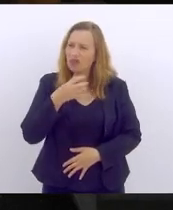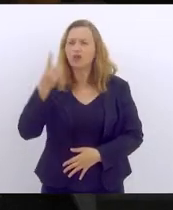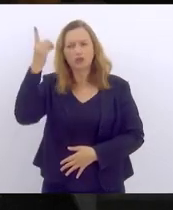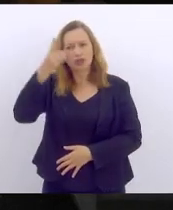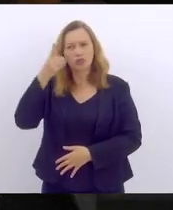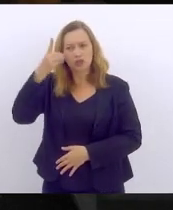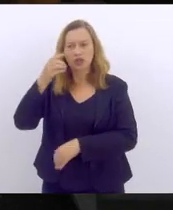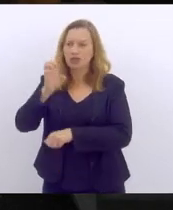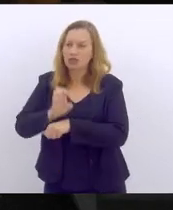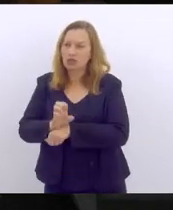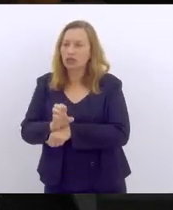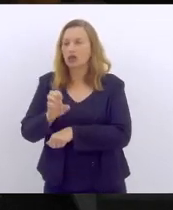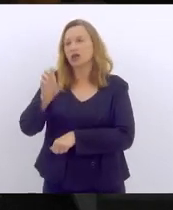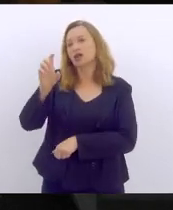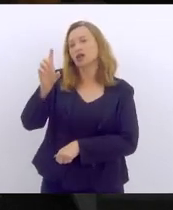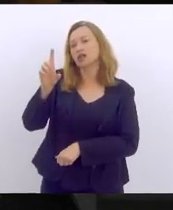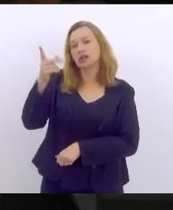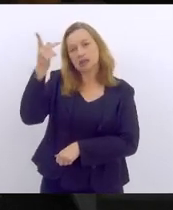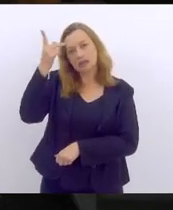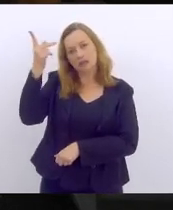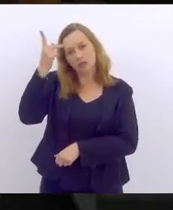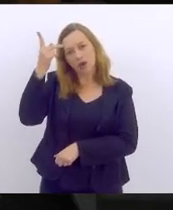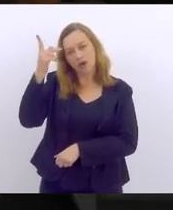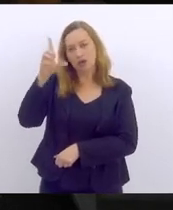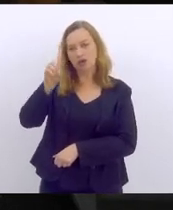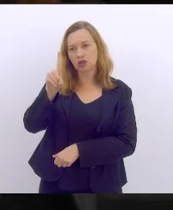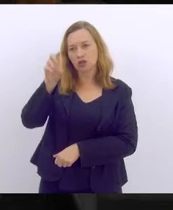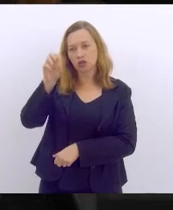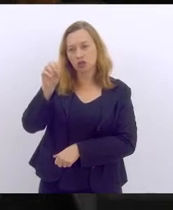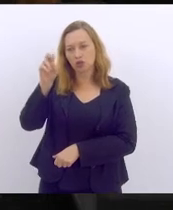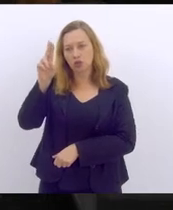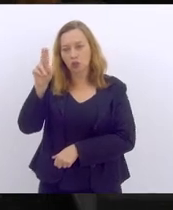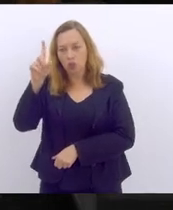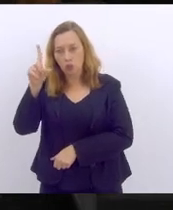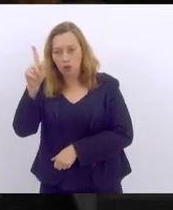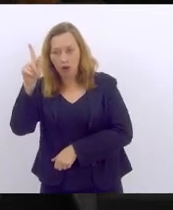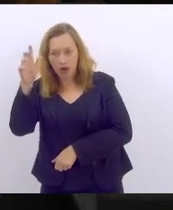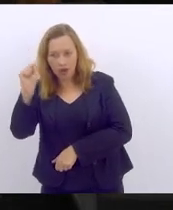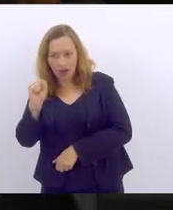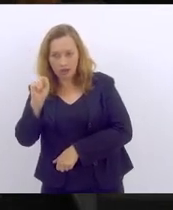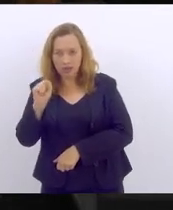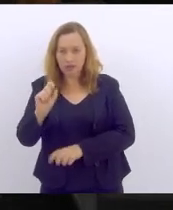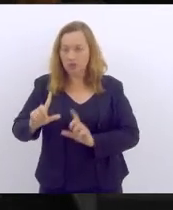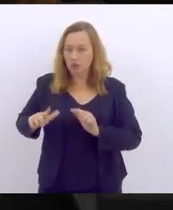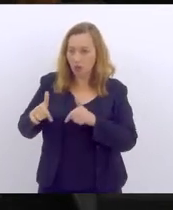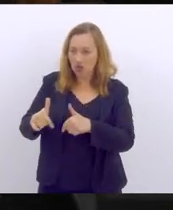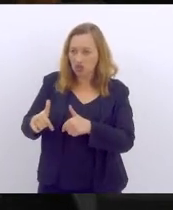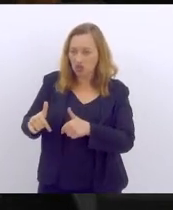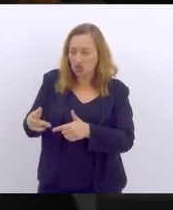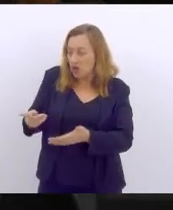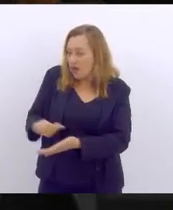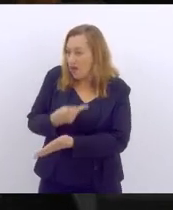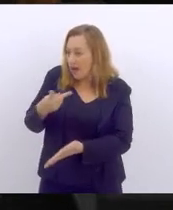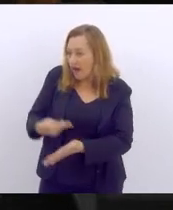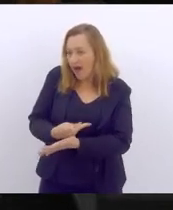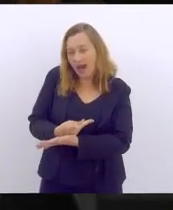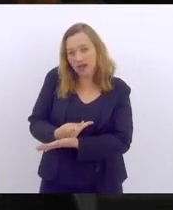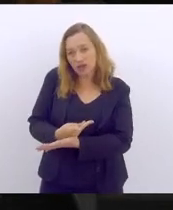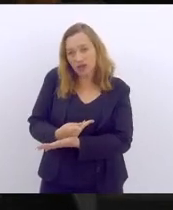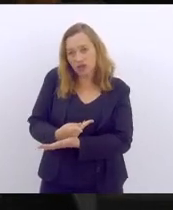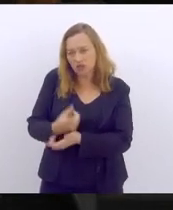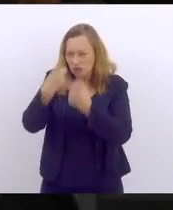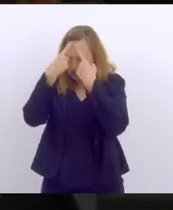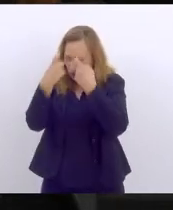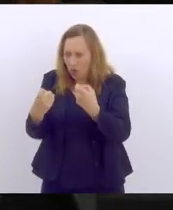deputado estadual de São Paulo Douglas Garcia pela sua atitude bélica agressiva